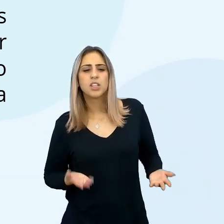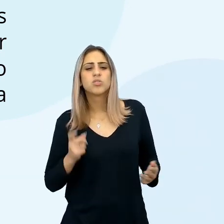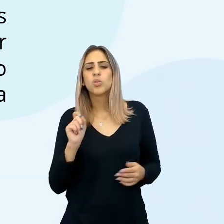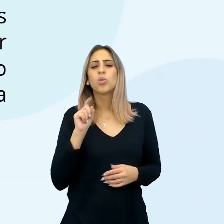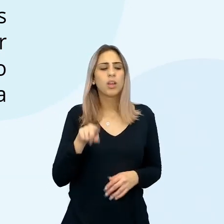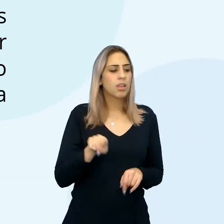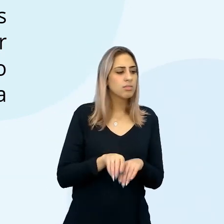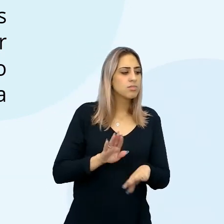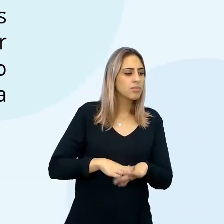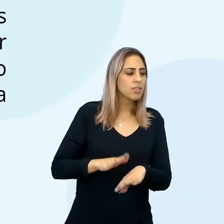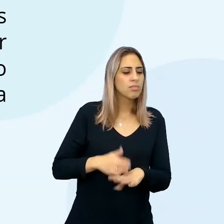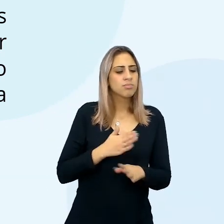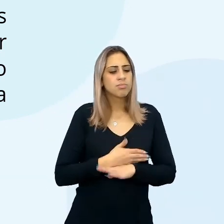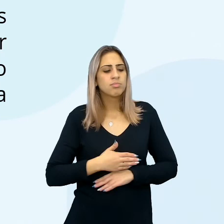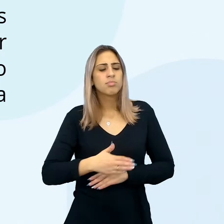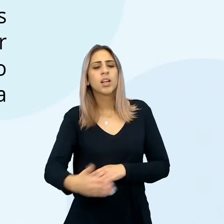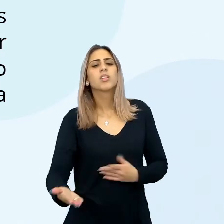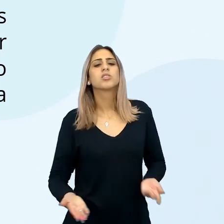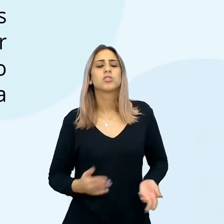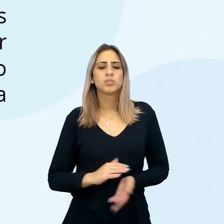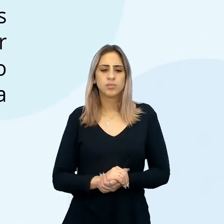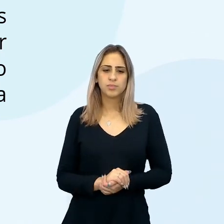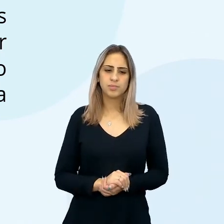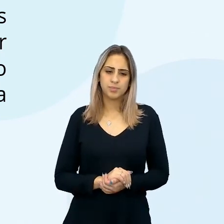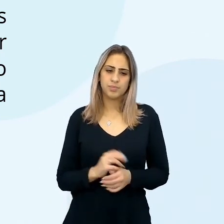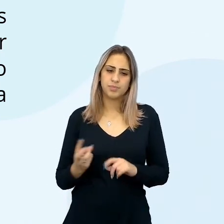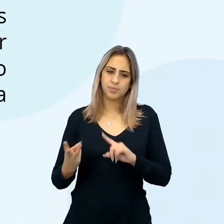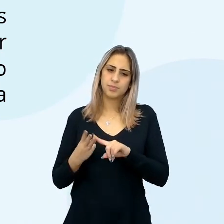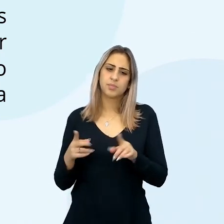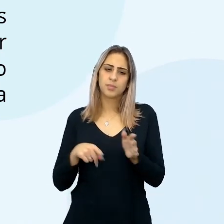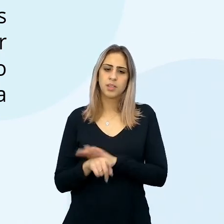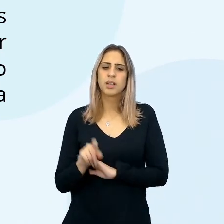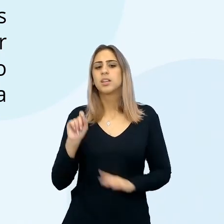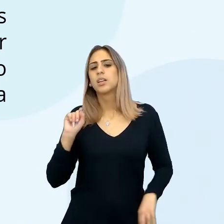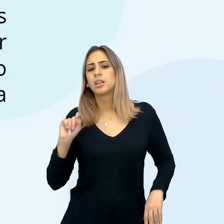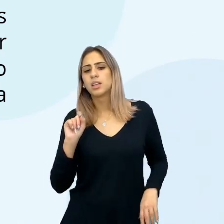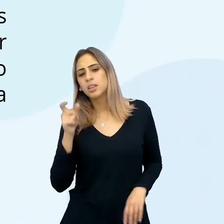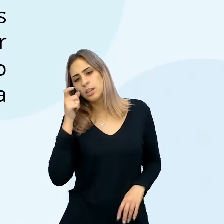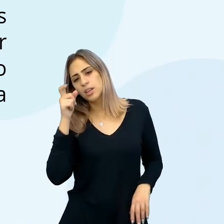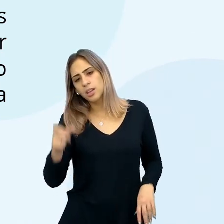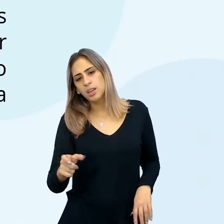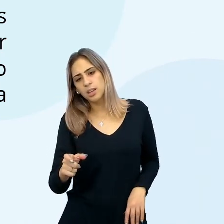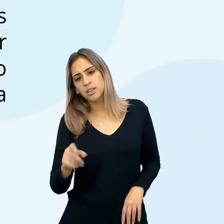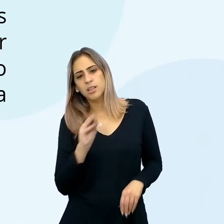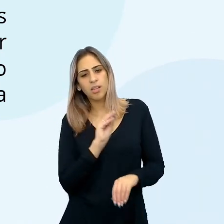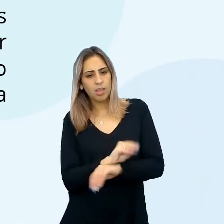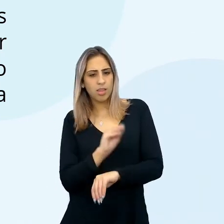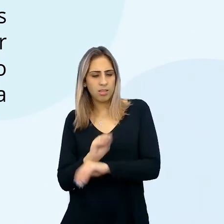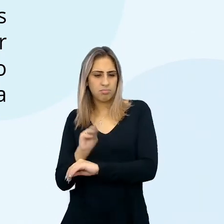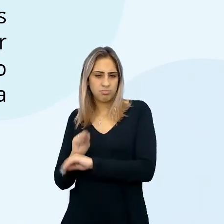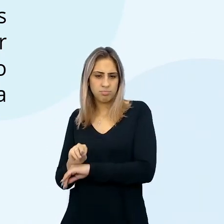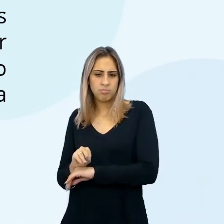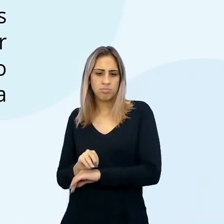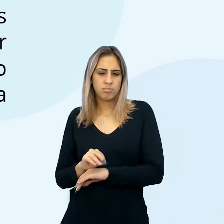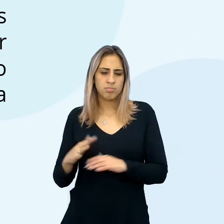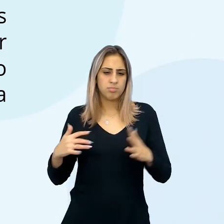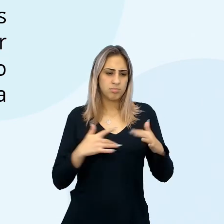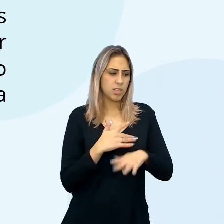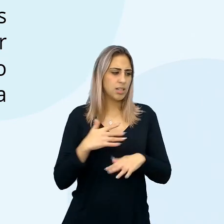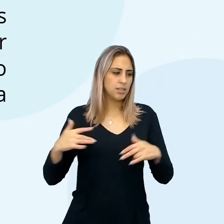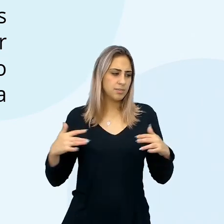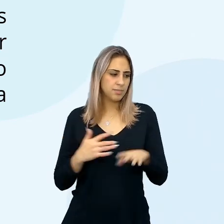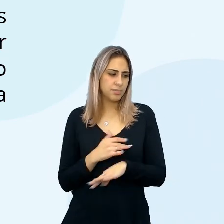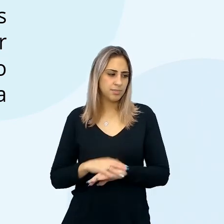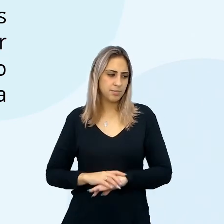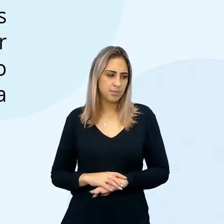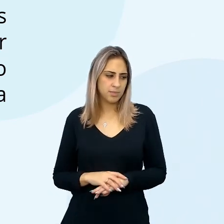elas fazem a partir disso? E a terceira pergunta é: a quem interessa alimentar esses